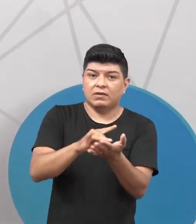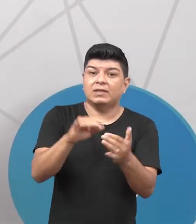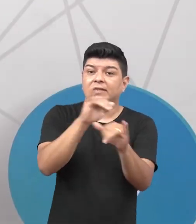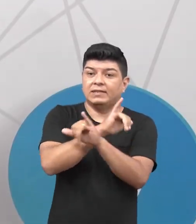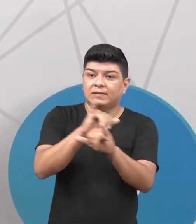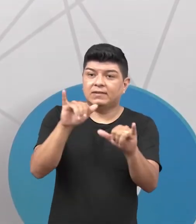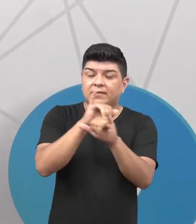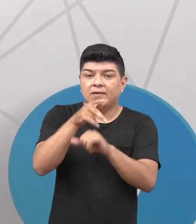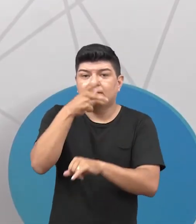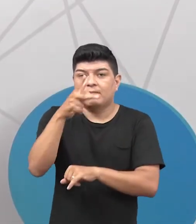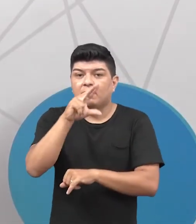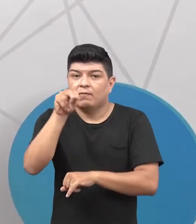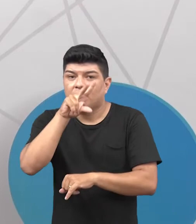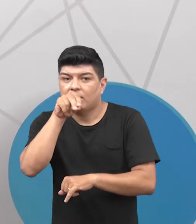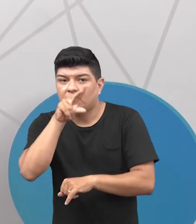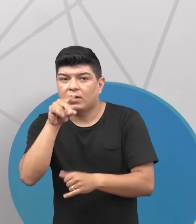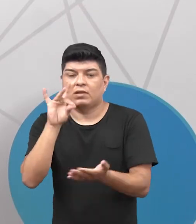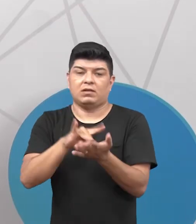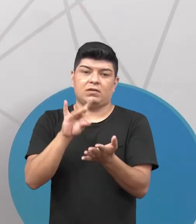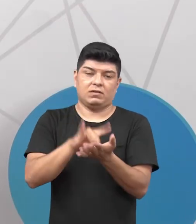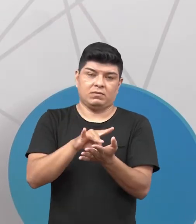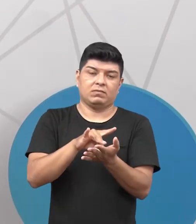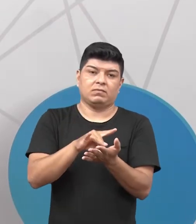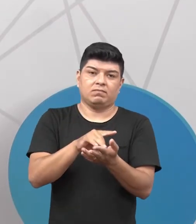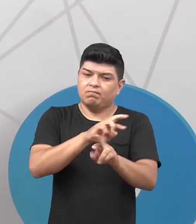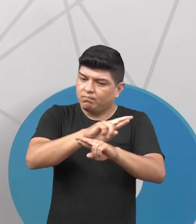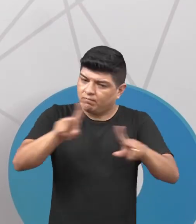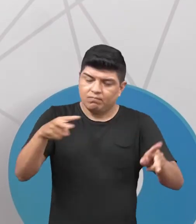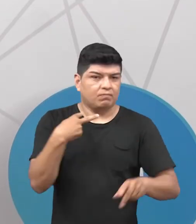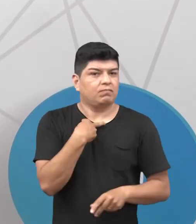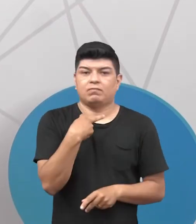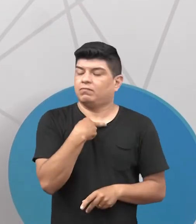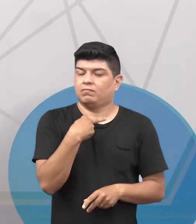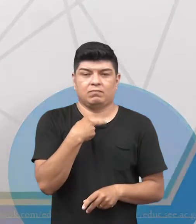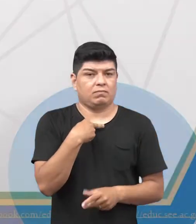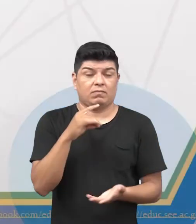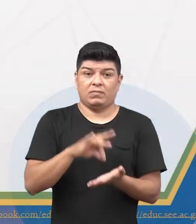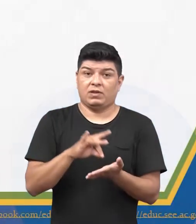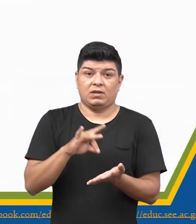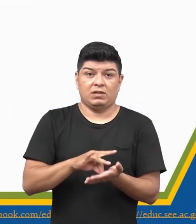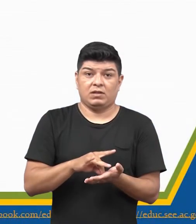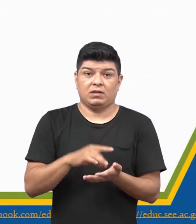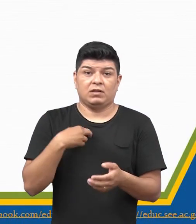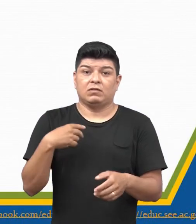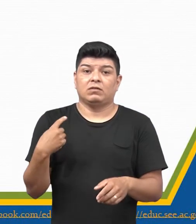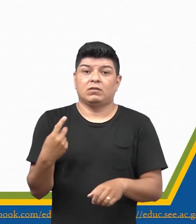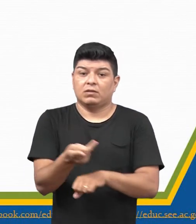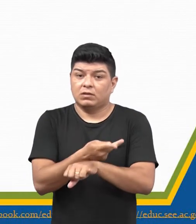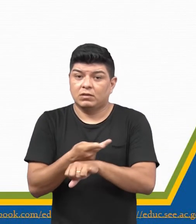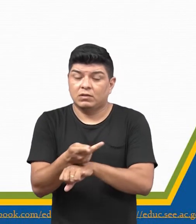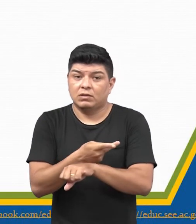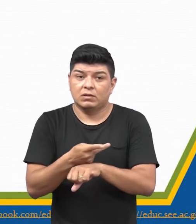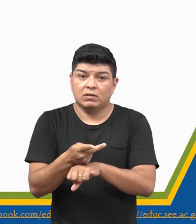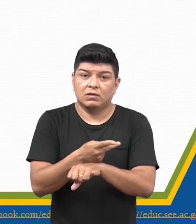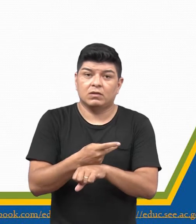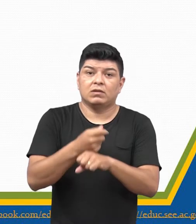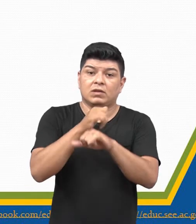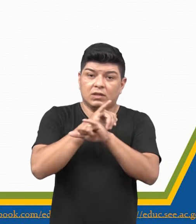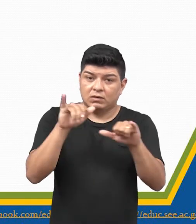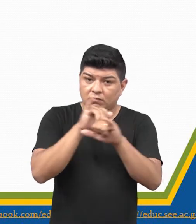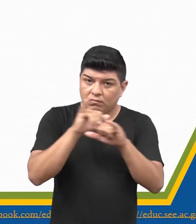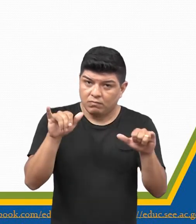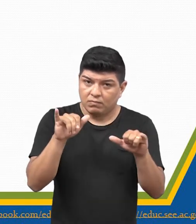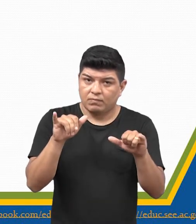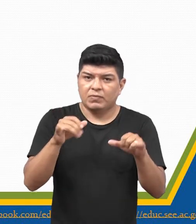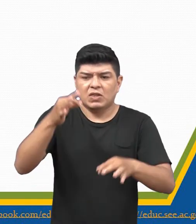nós devemos falar a verdade. Não pode ser diferente. A verdade é aquilo que se busca e aquilo que se diz.